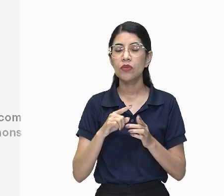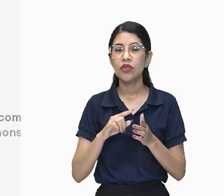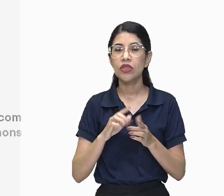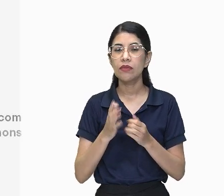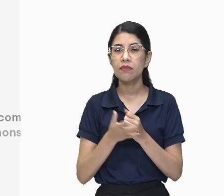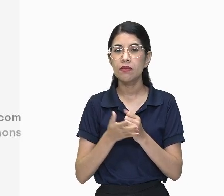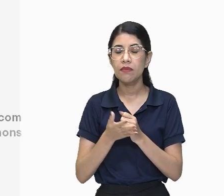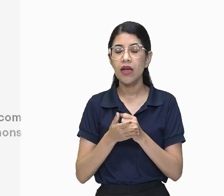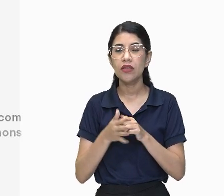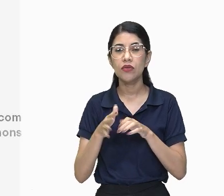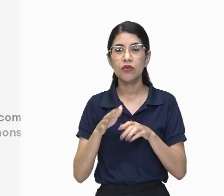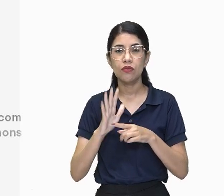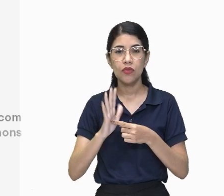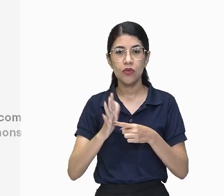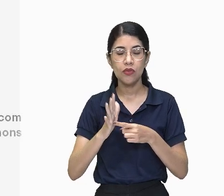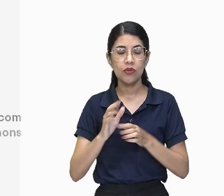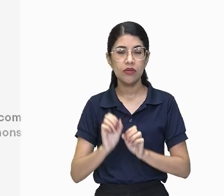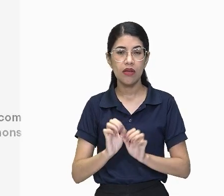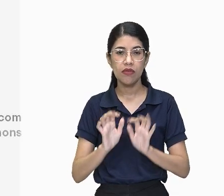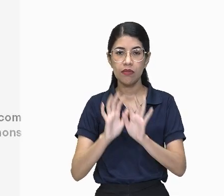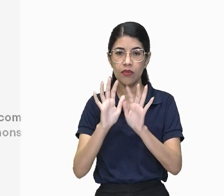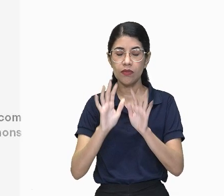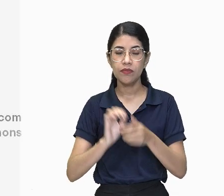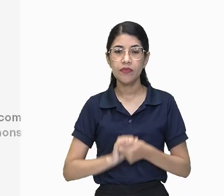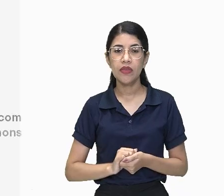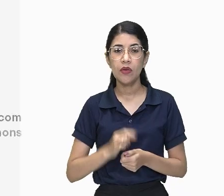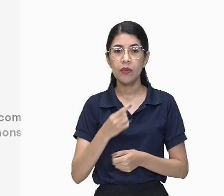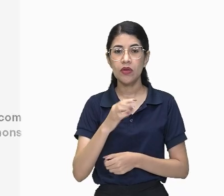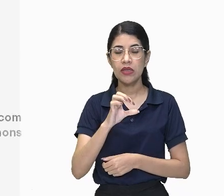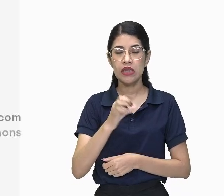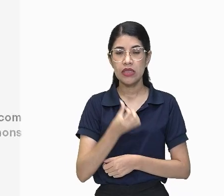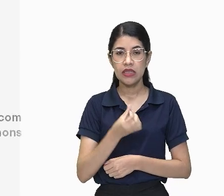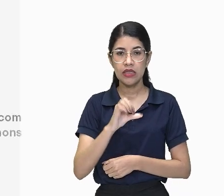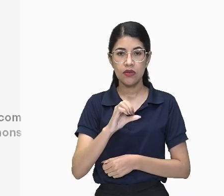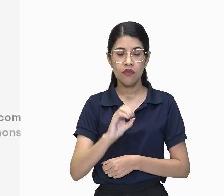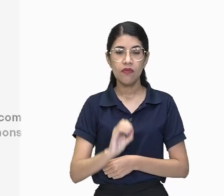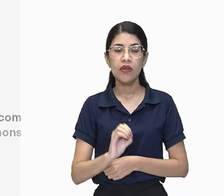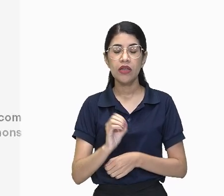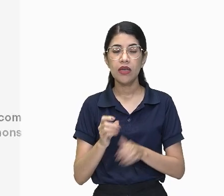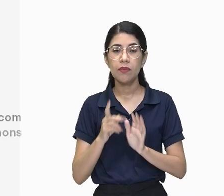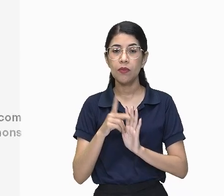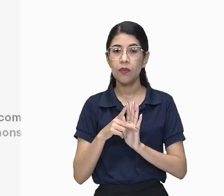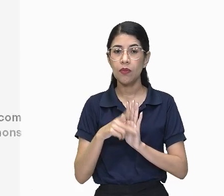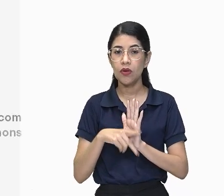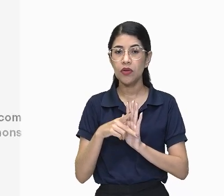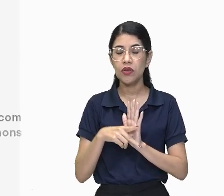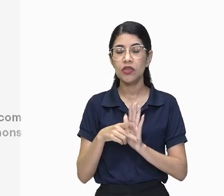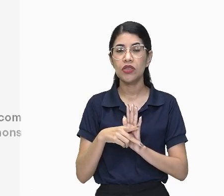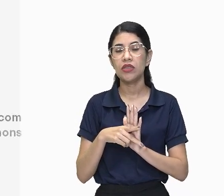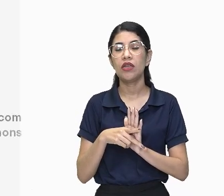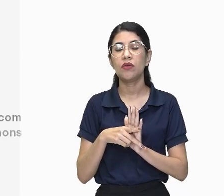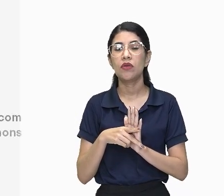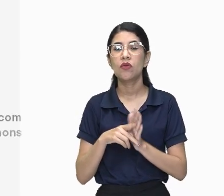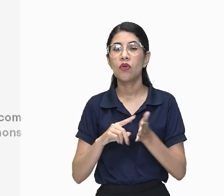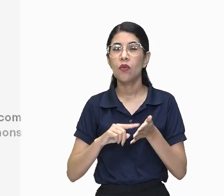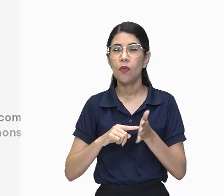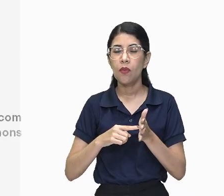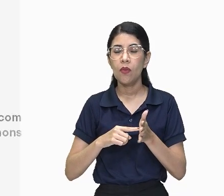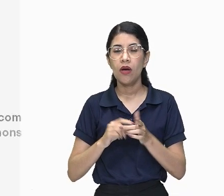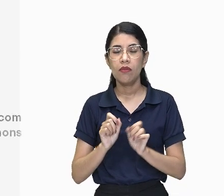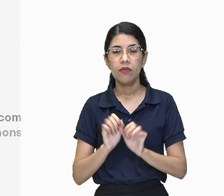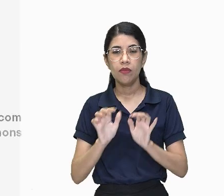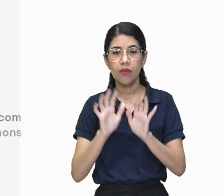dos motores a vapor. Então, em 1690, ele projetou o modelo inicial da máquina a vapor, capaz de